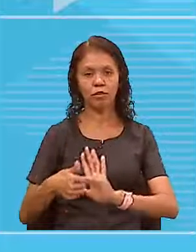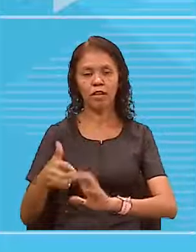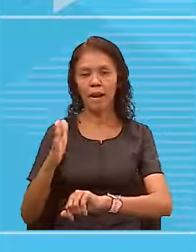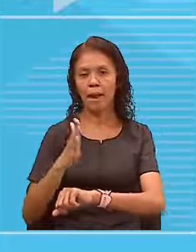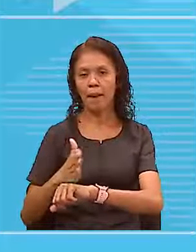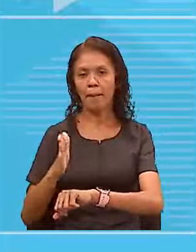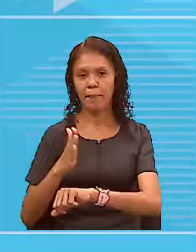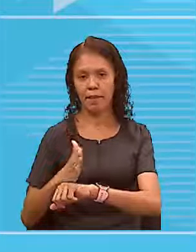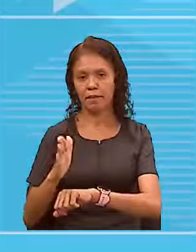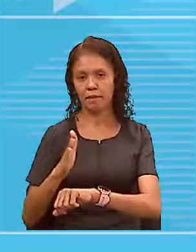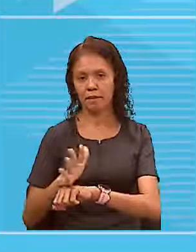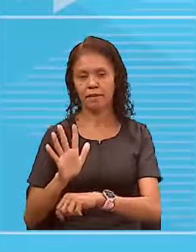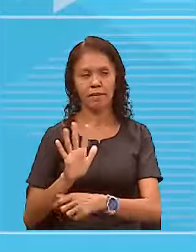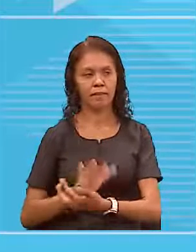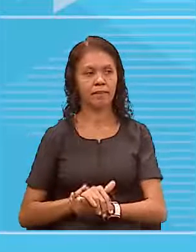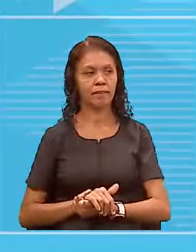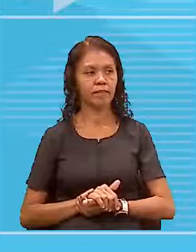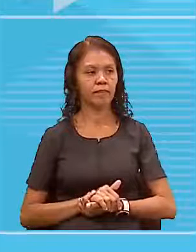mais a prática.